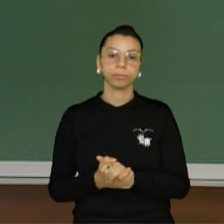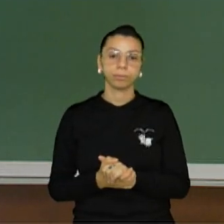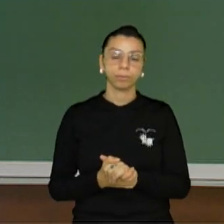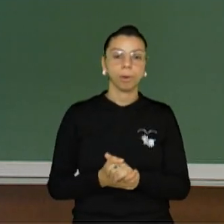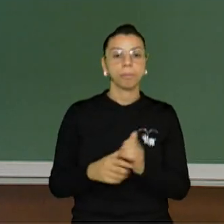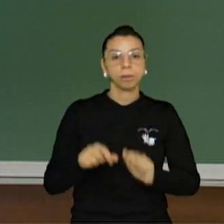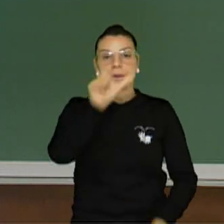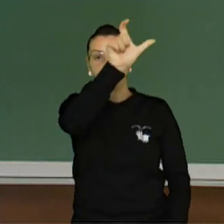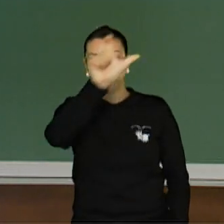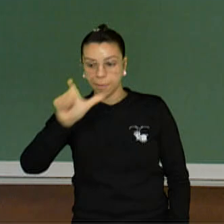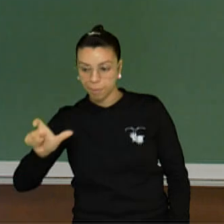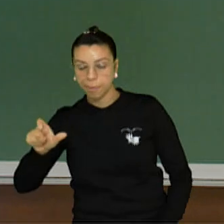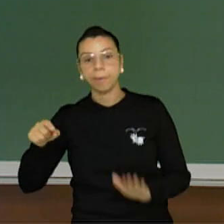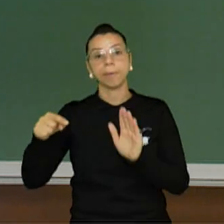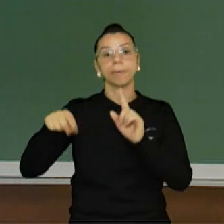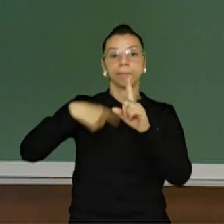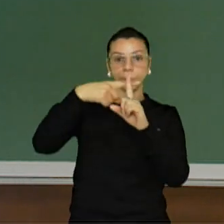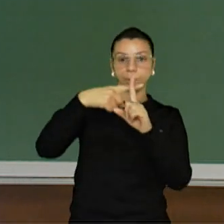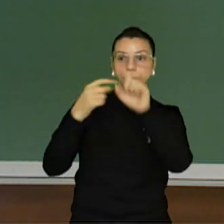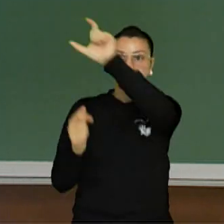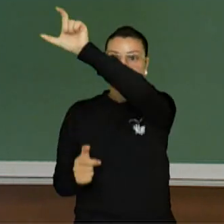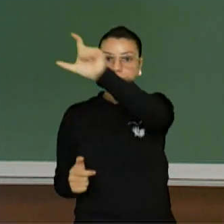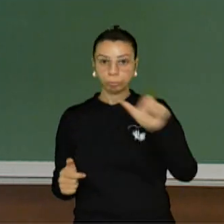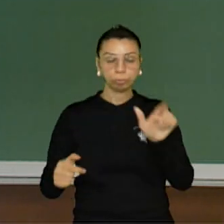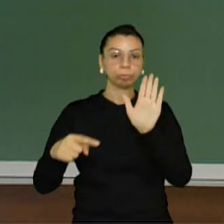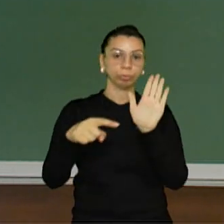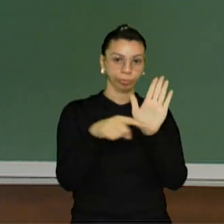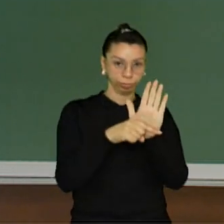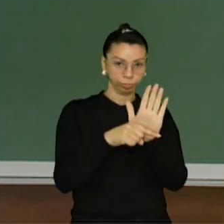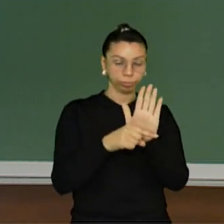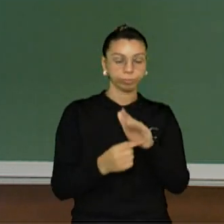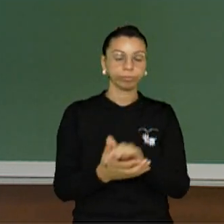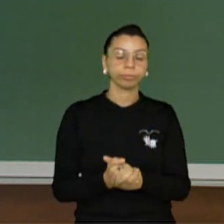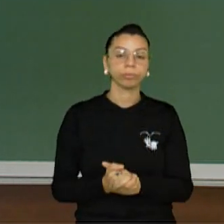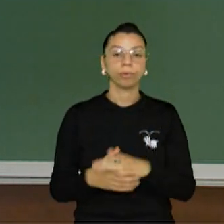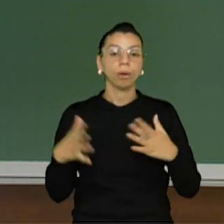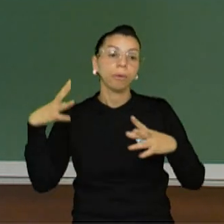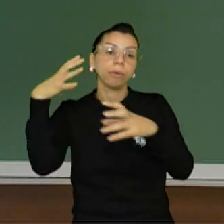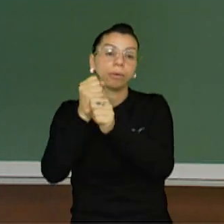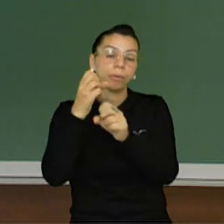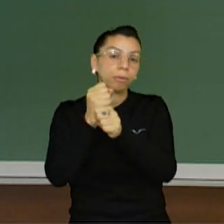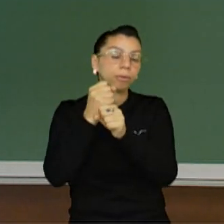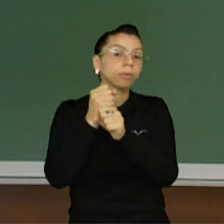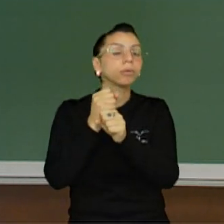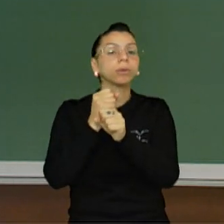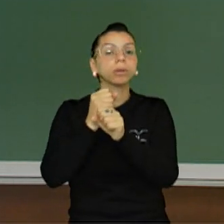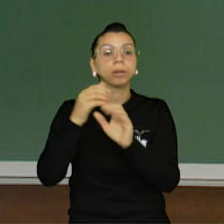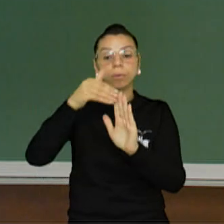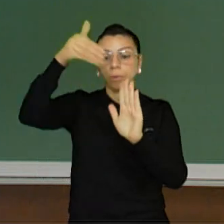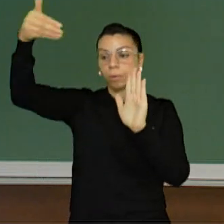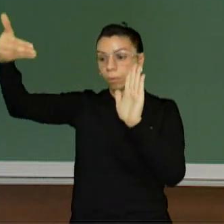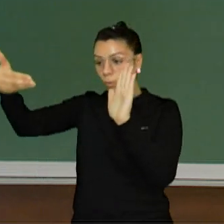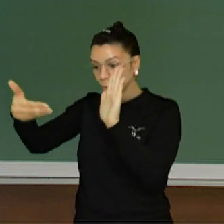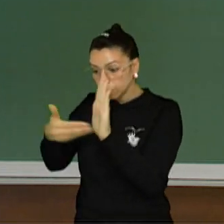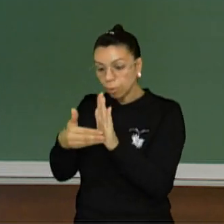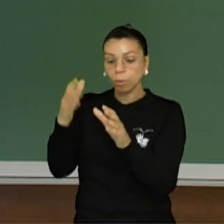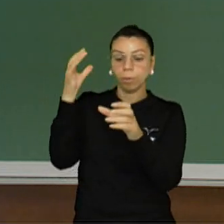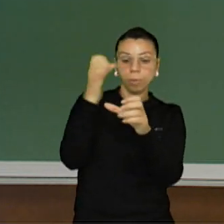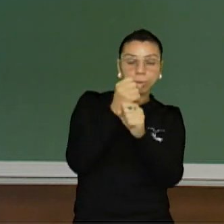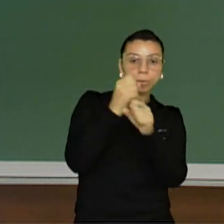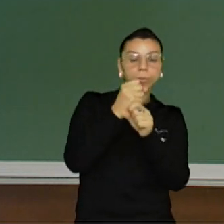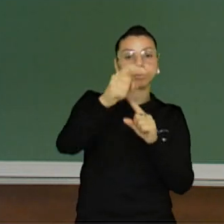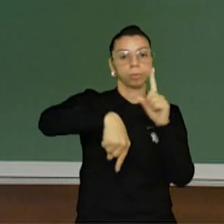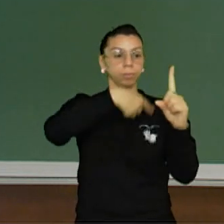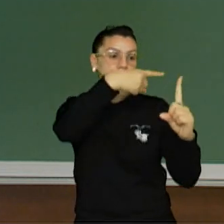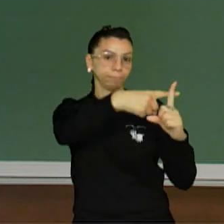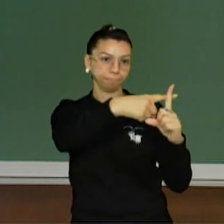E a gente calcula, né? A gente pode fazer esse cálculo, como eu falei para vocês, soma todos os números